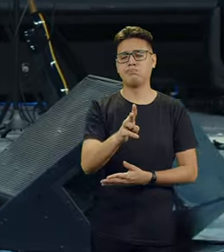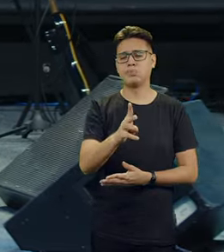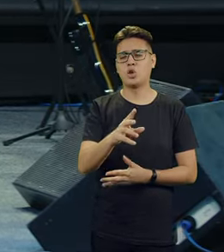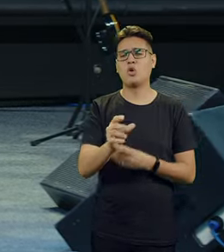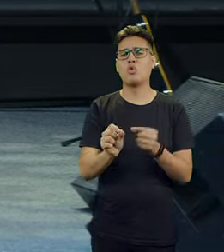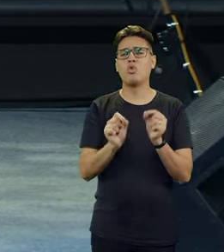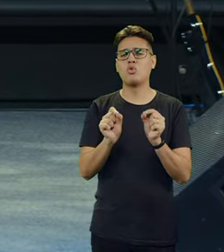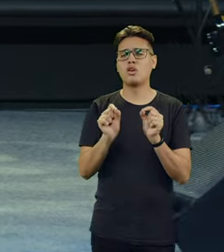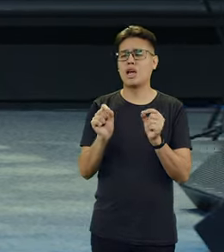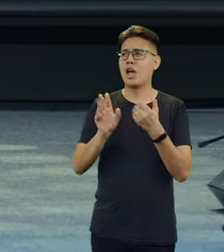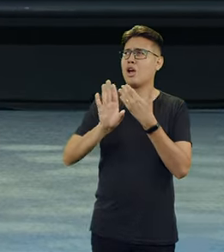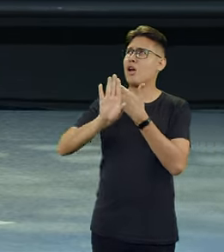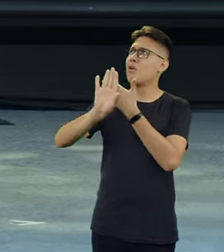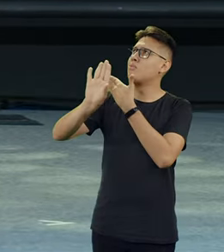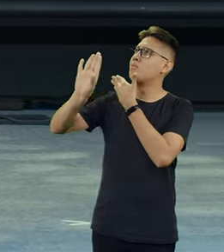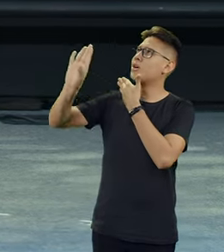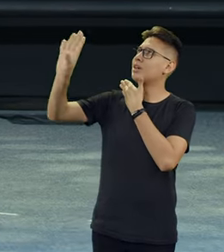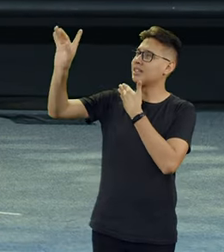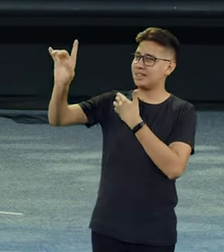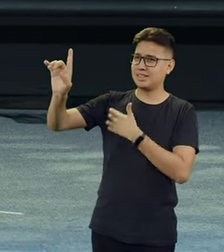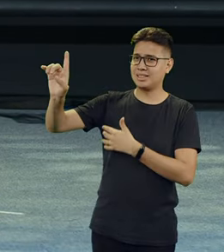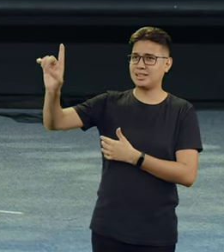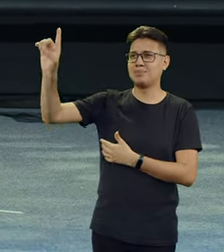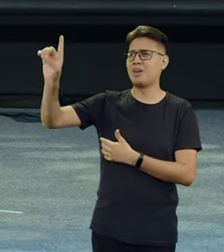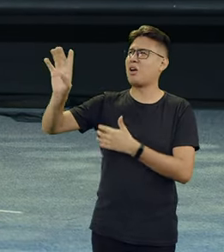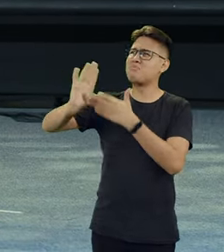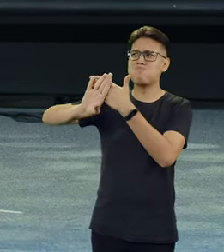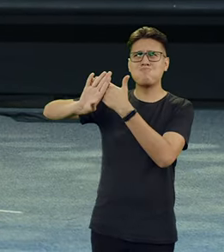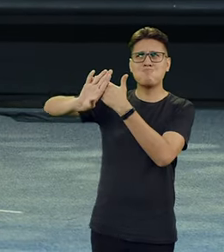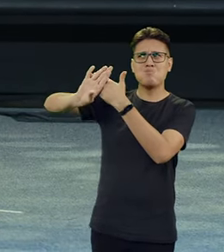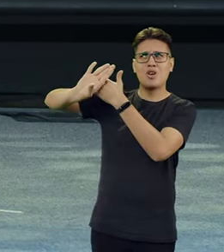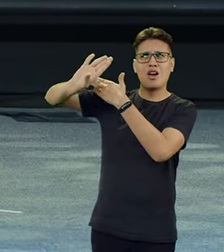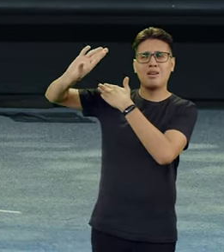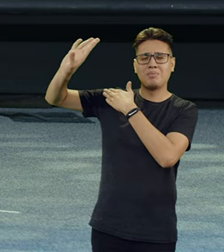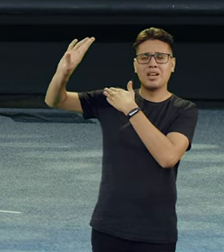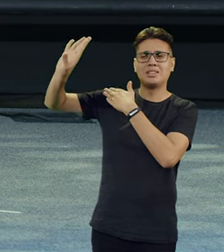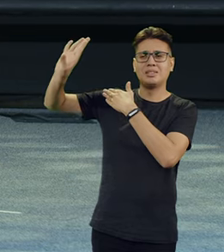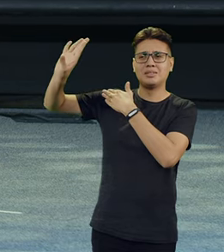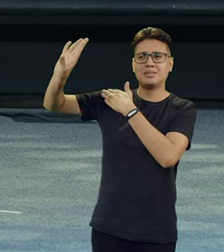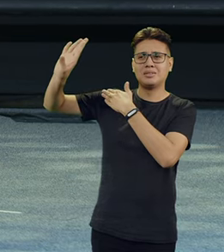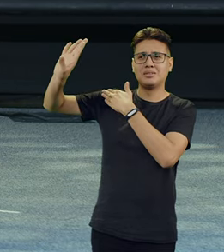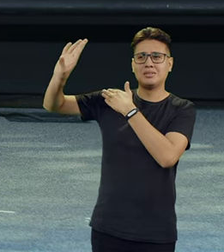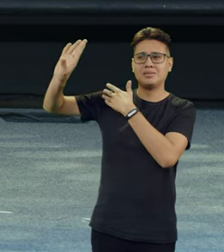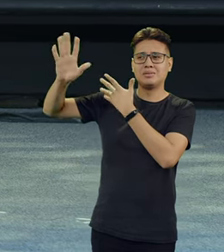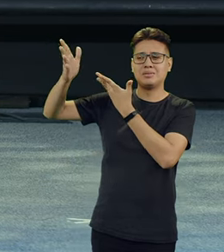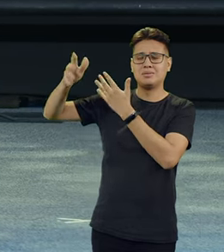mais afasta as pessoas de Deus.